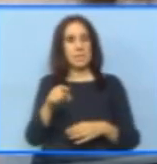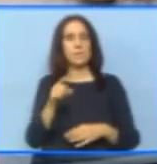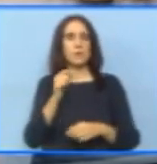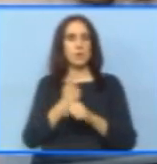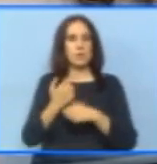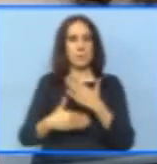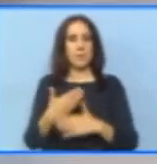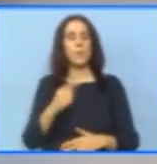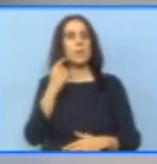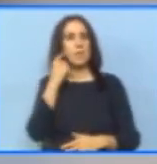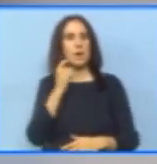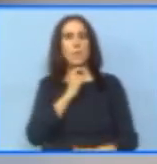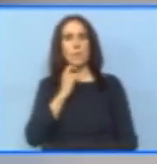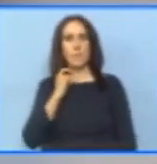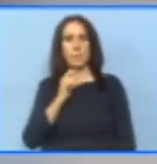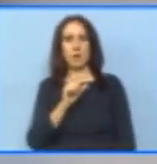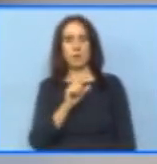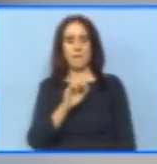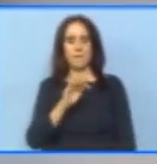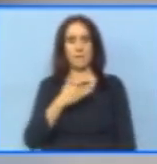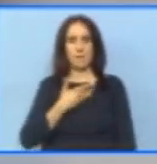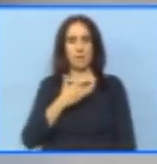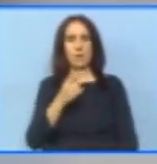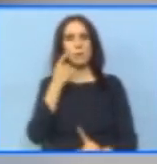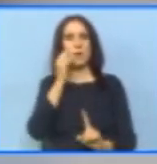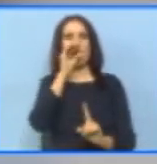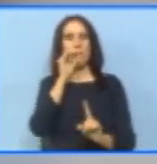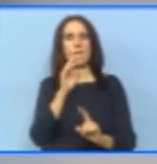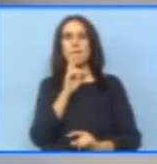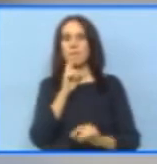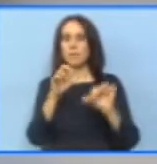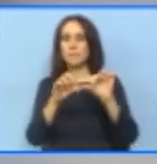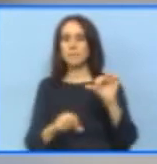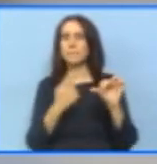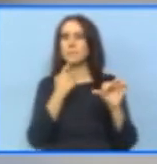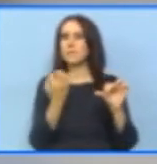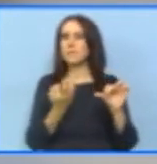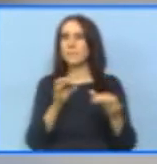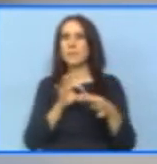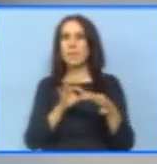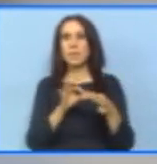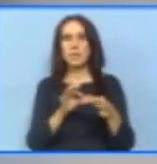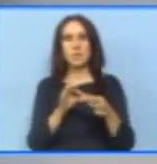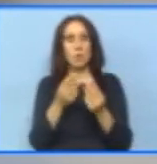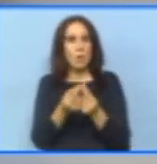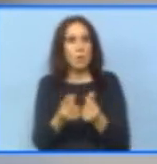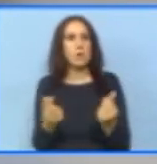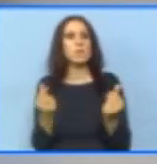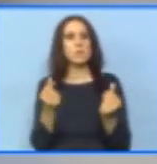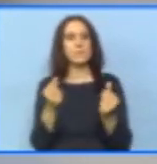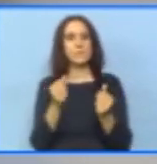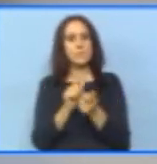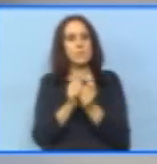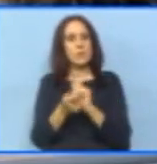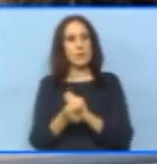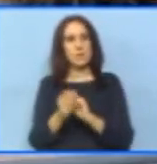trabalho. Quando o padre Werenfried tomou conhecimento, então, da mensagem de Fátima, percebeu desta ligação da oração, da conversão